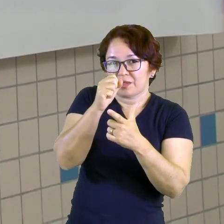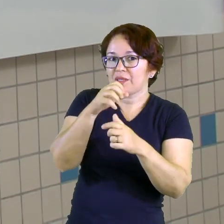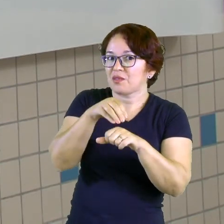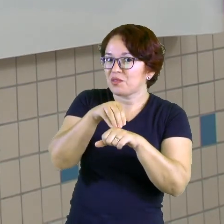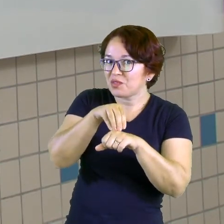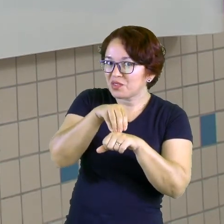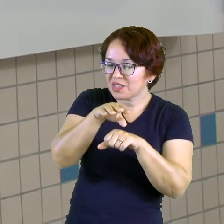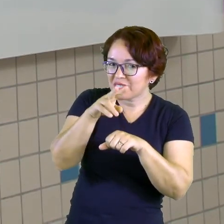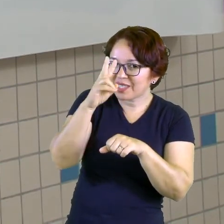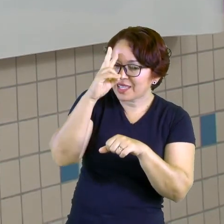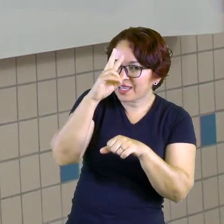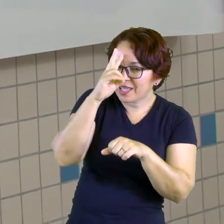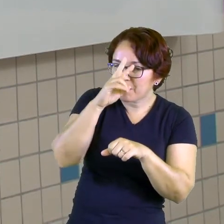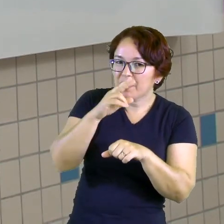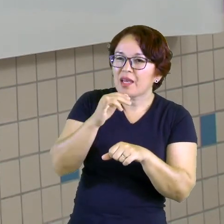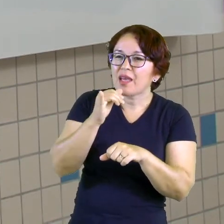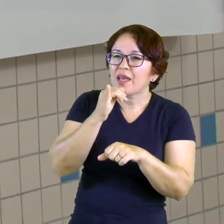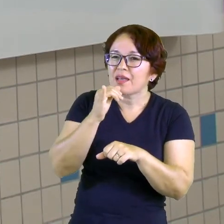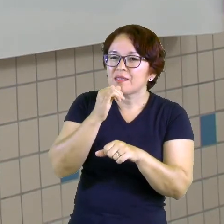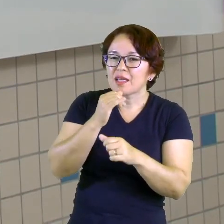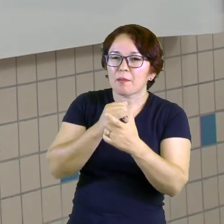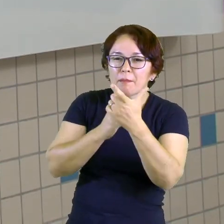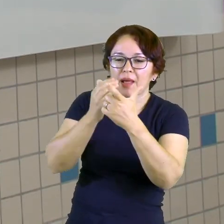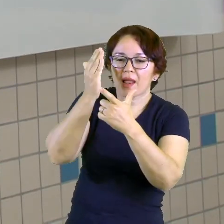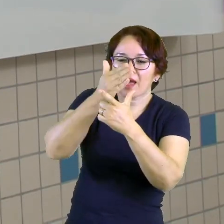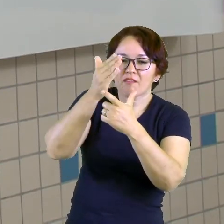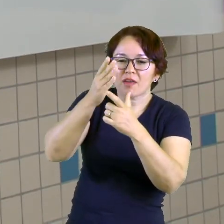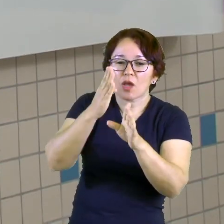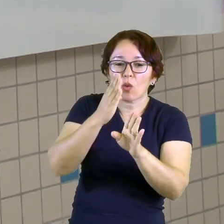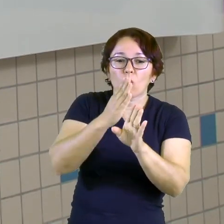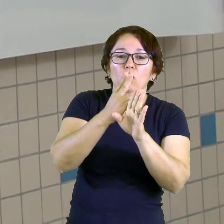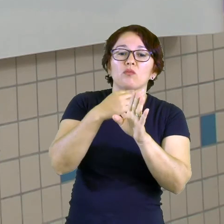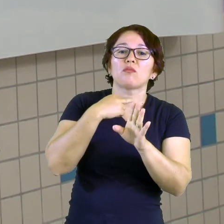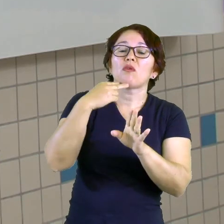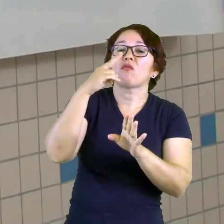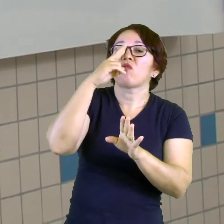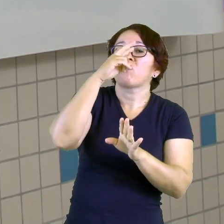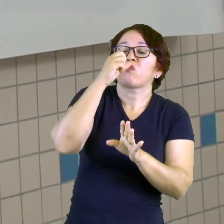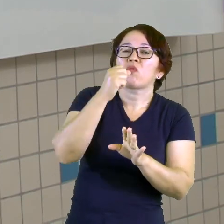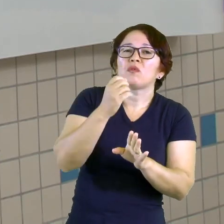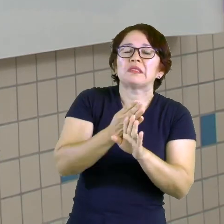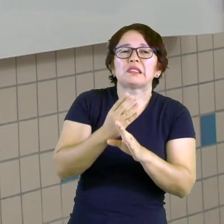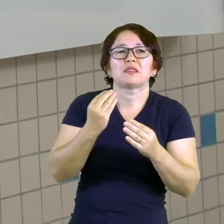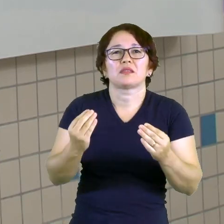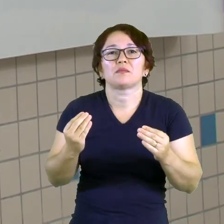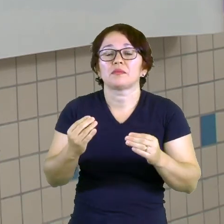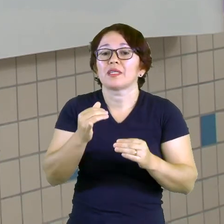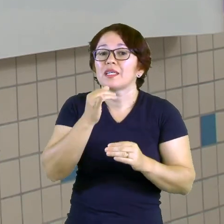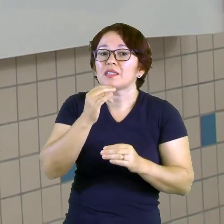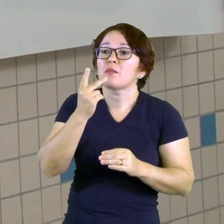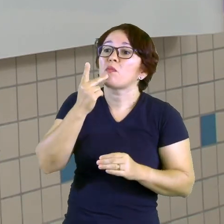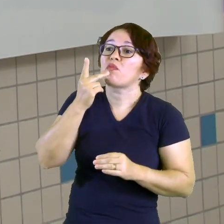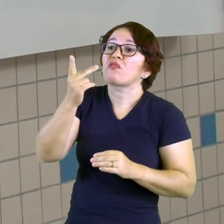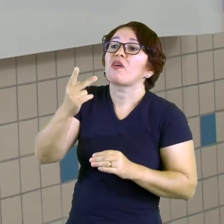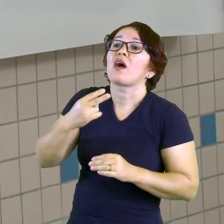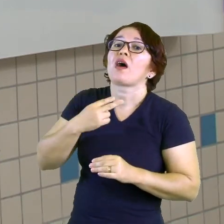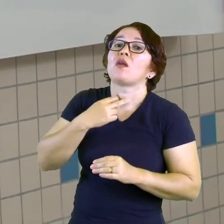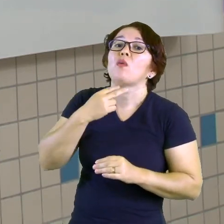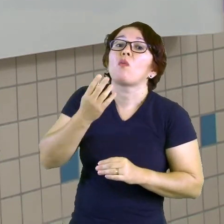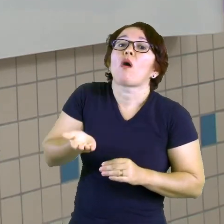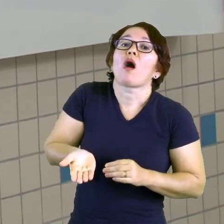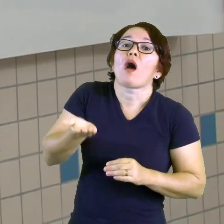dica. Como encontrar a sílaba tônica da palavra? Chamando aquela palavra. Eu pronuncio ela como se eu